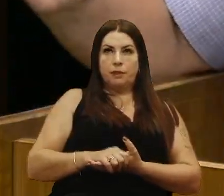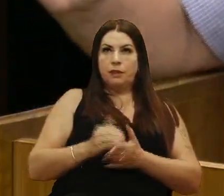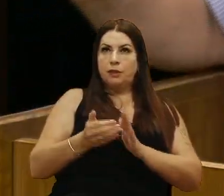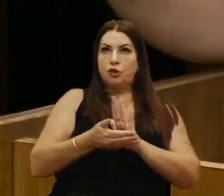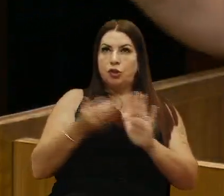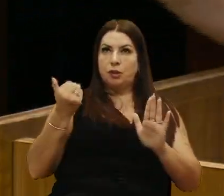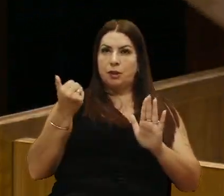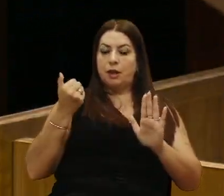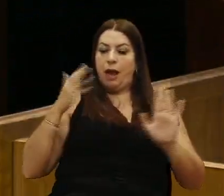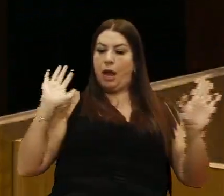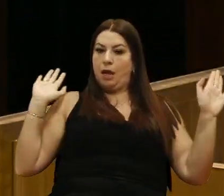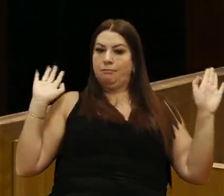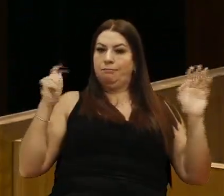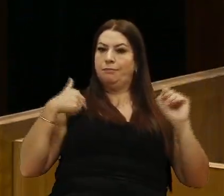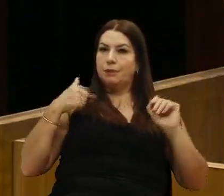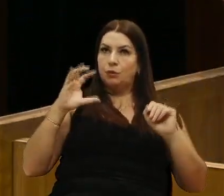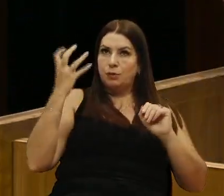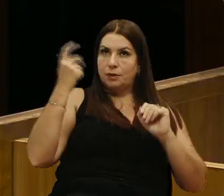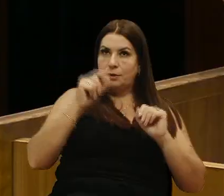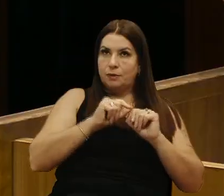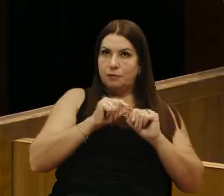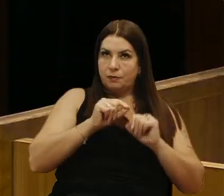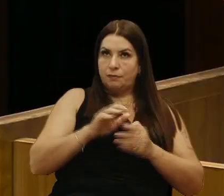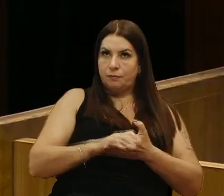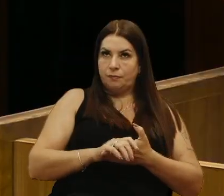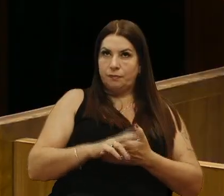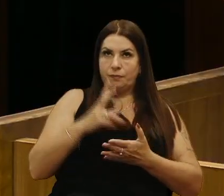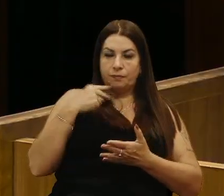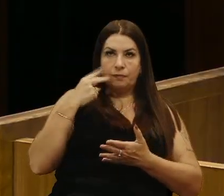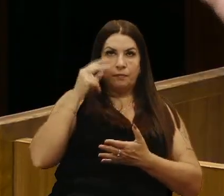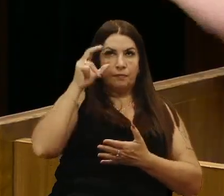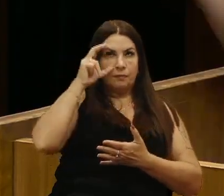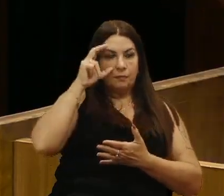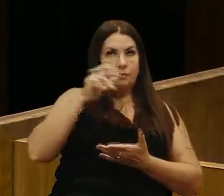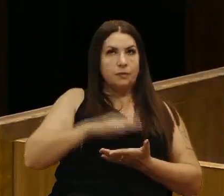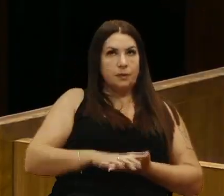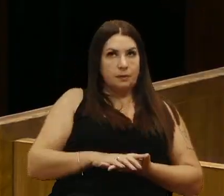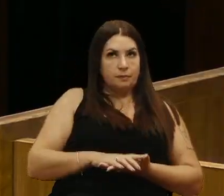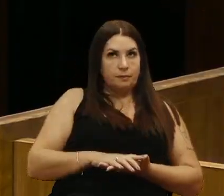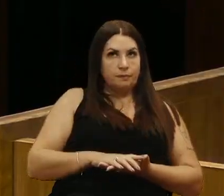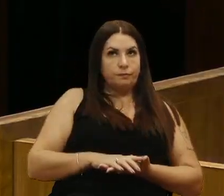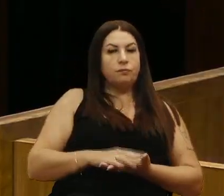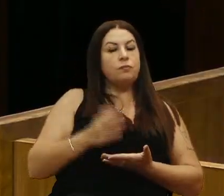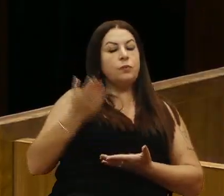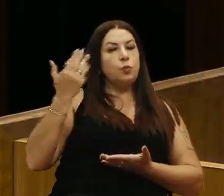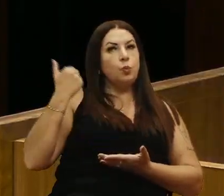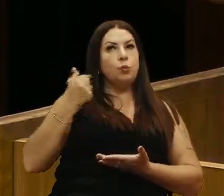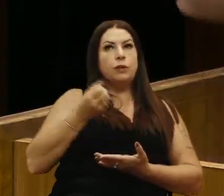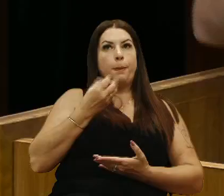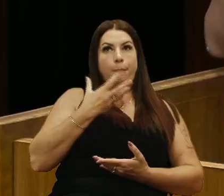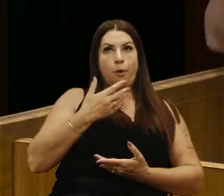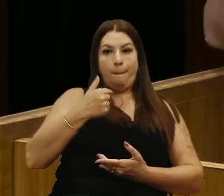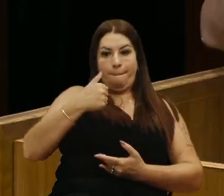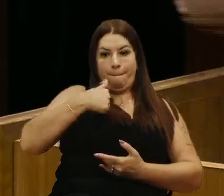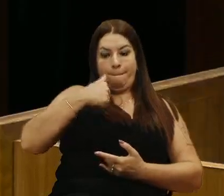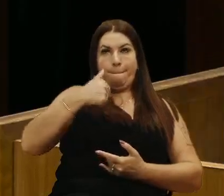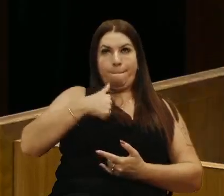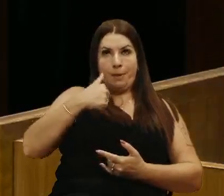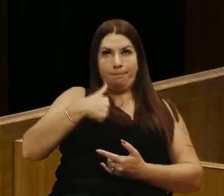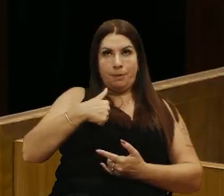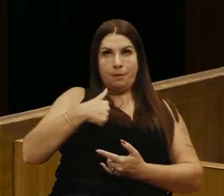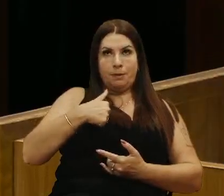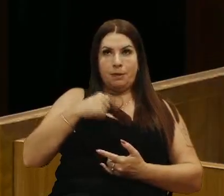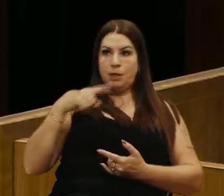o corpo fora de decisões que foram tomadas, vereadora Sandra. E aí assim, quando é bom para mim,